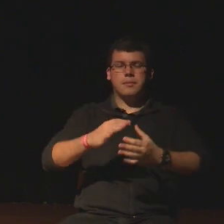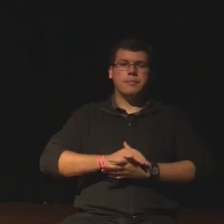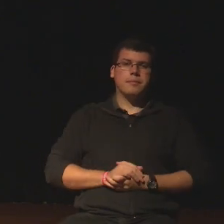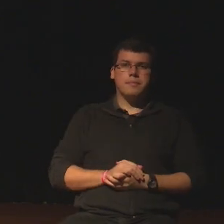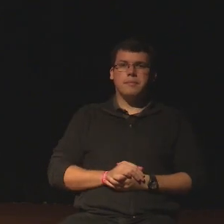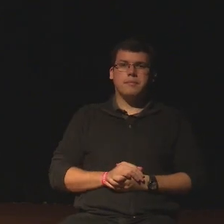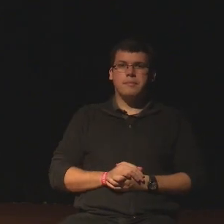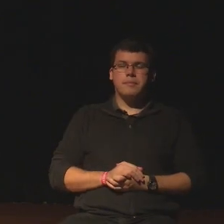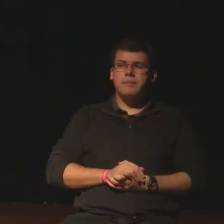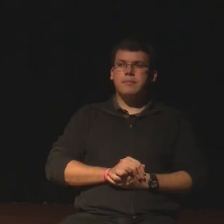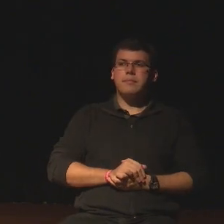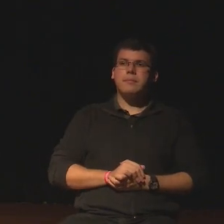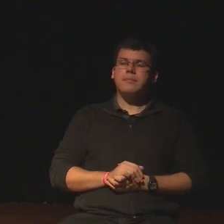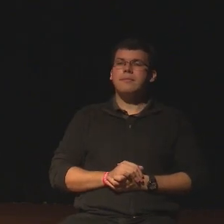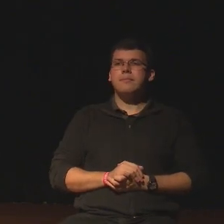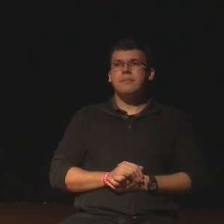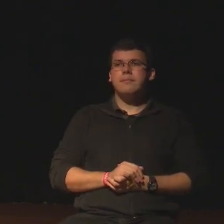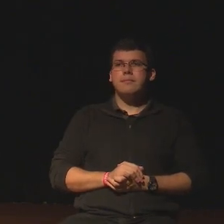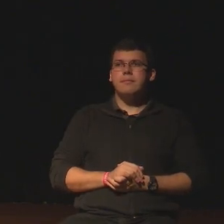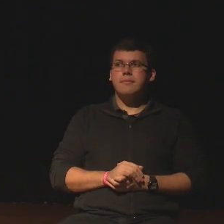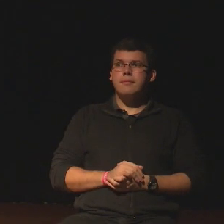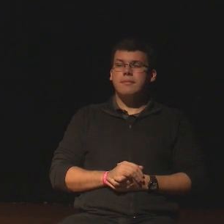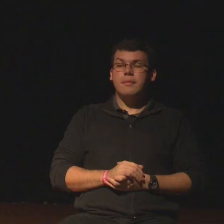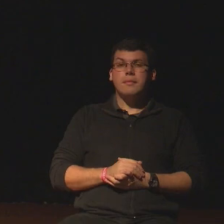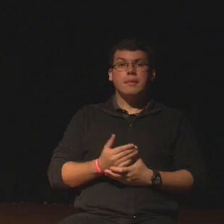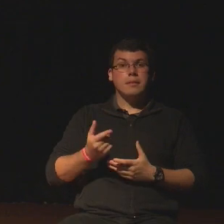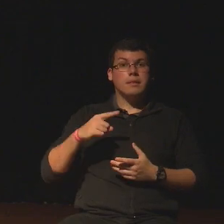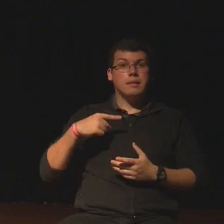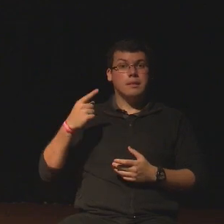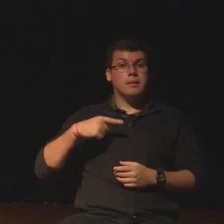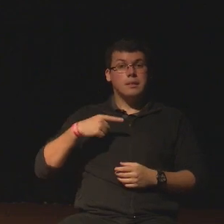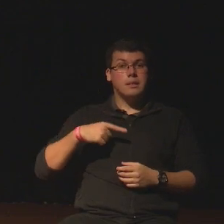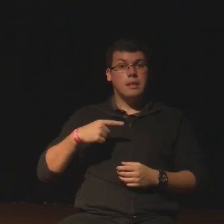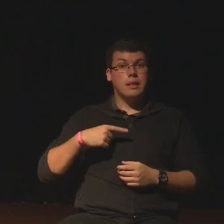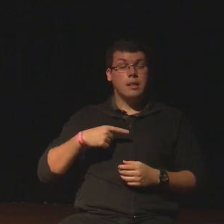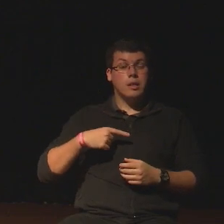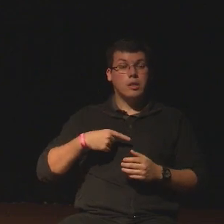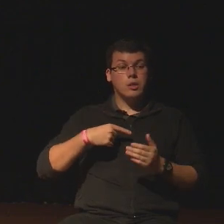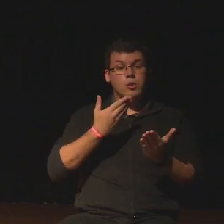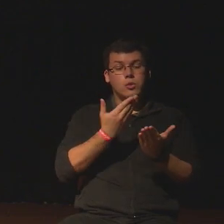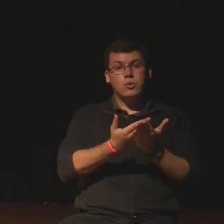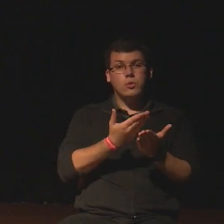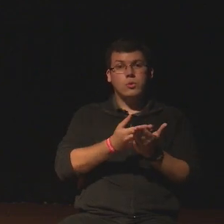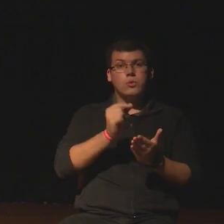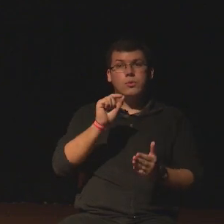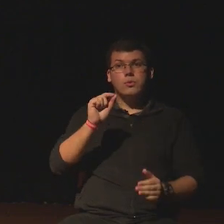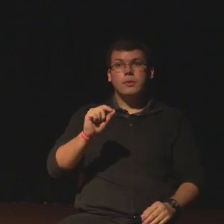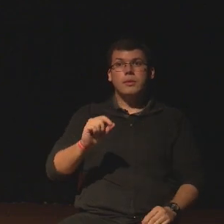a gente se situar, a gente tem a nossa área de estudo em questão, como um trechinho